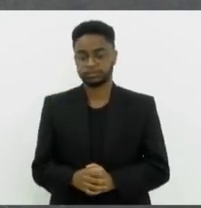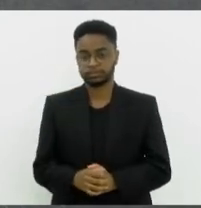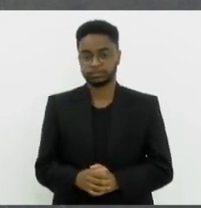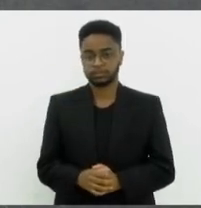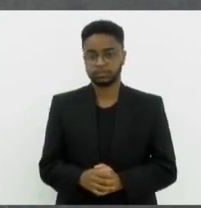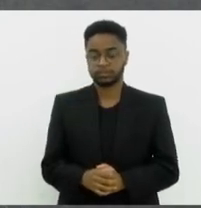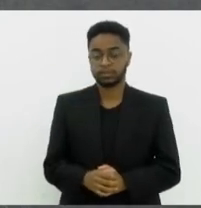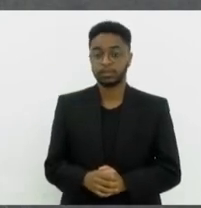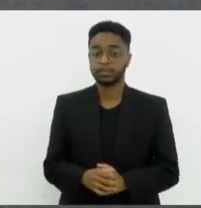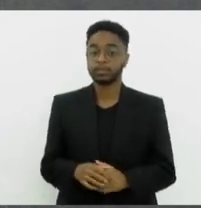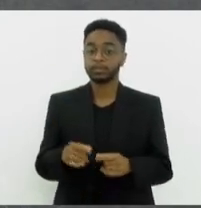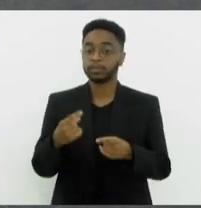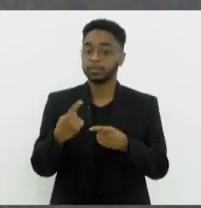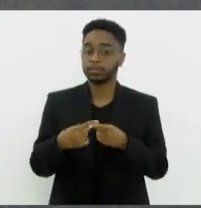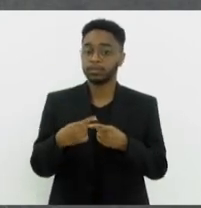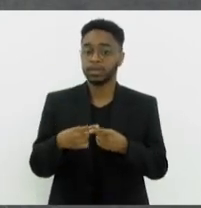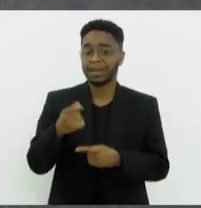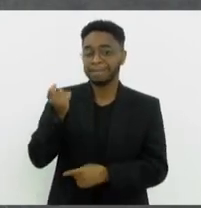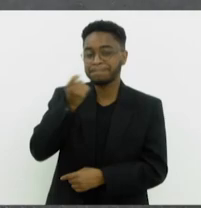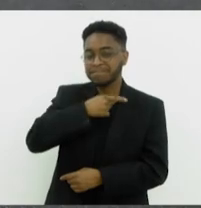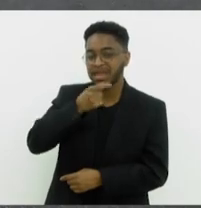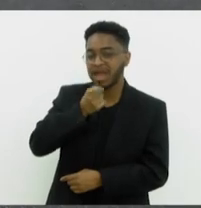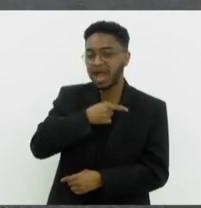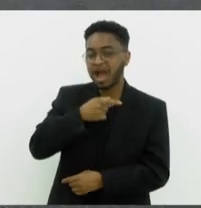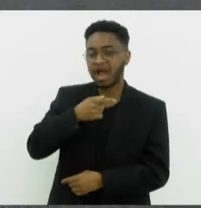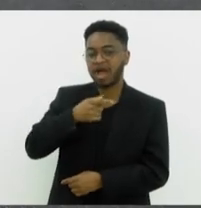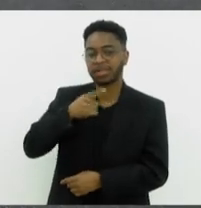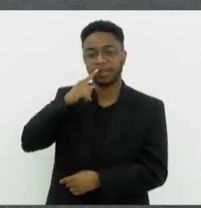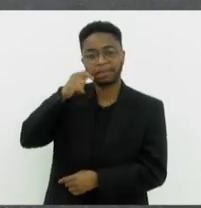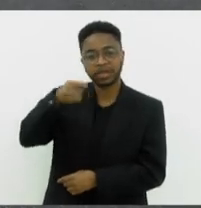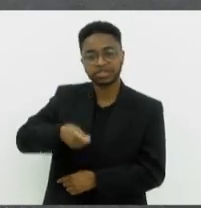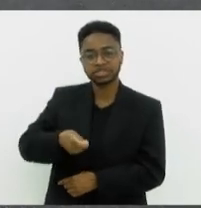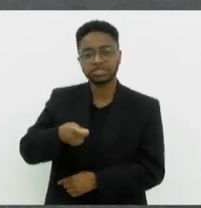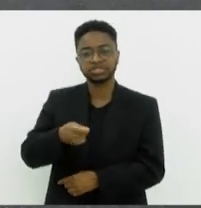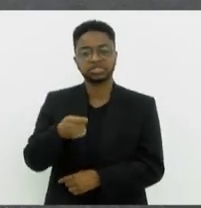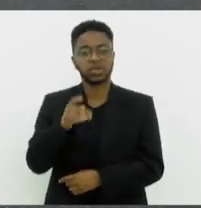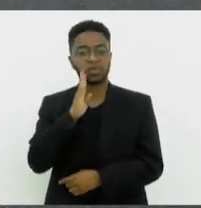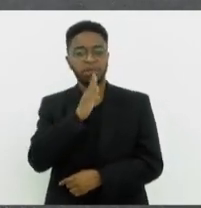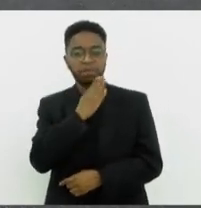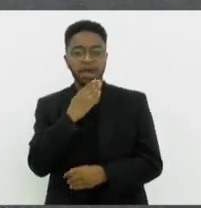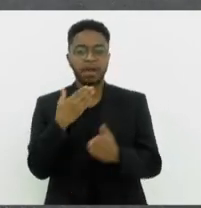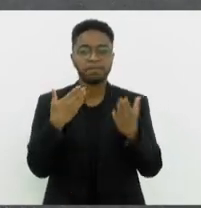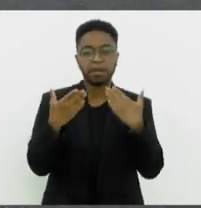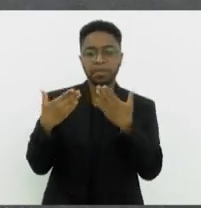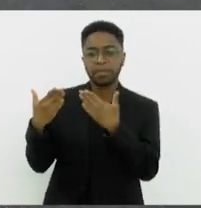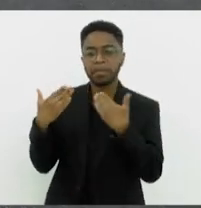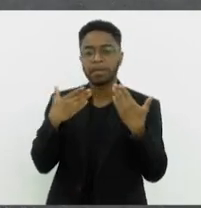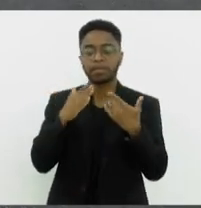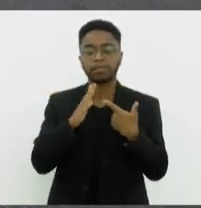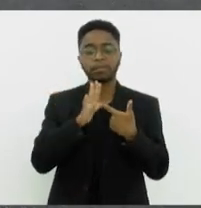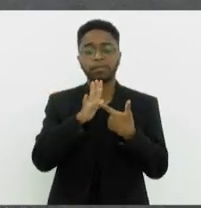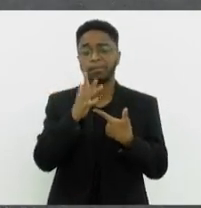senso comum, as piadas machófilas nos bares, acabam